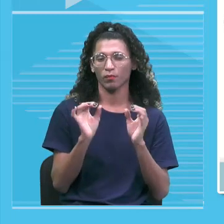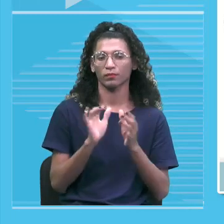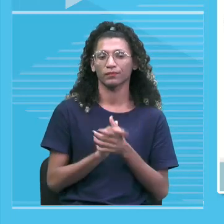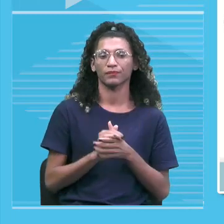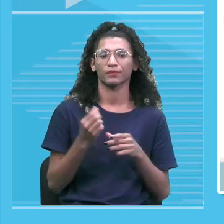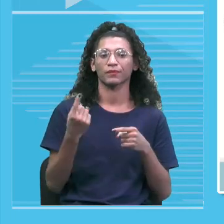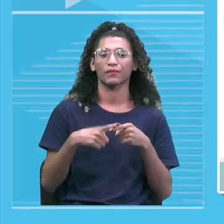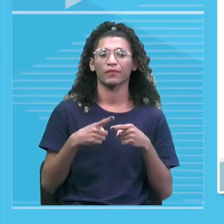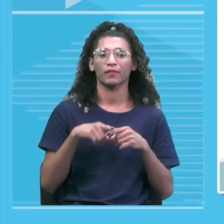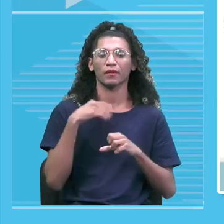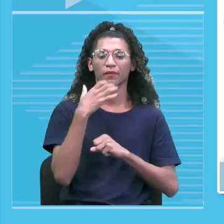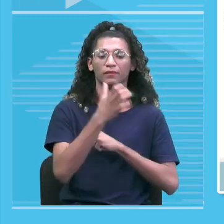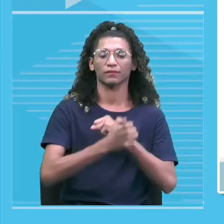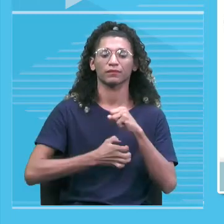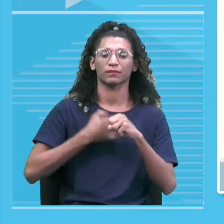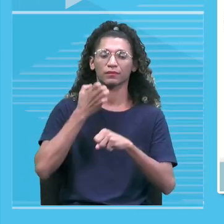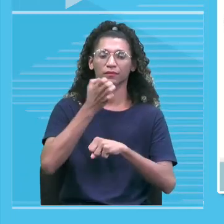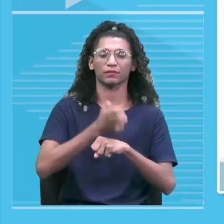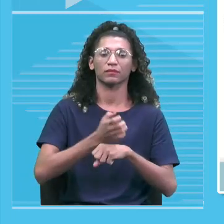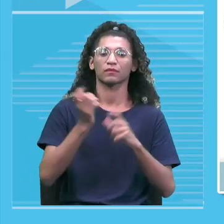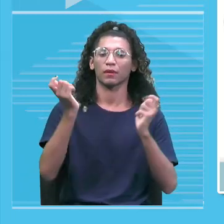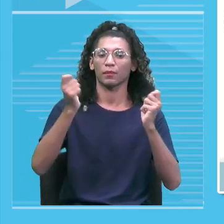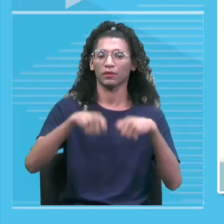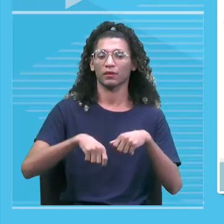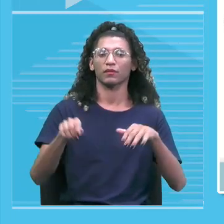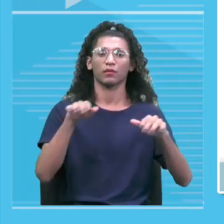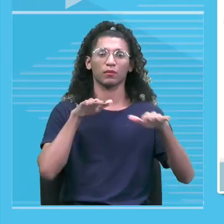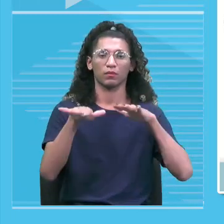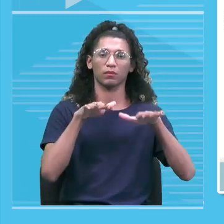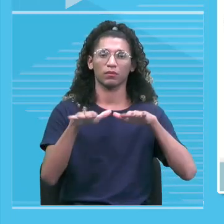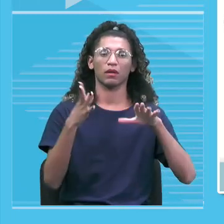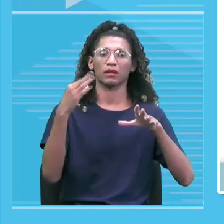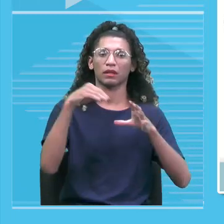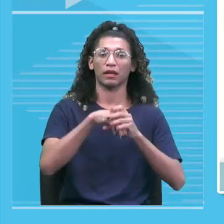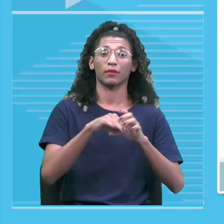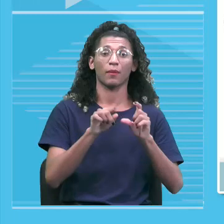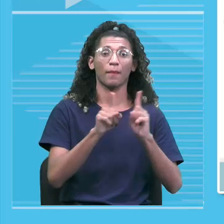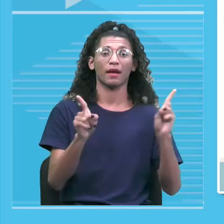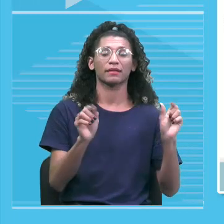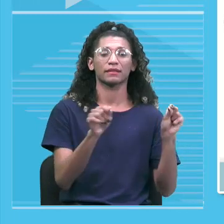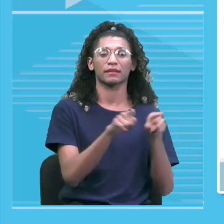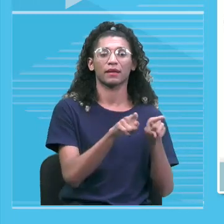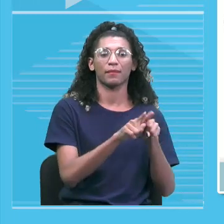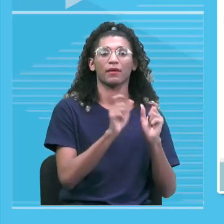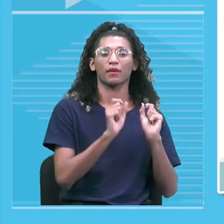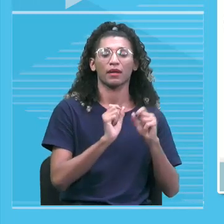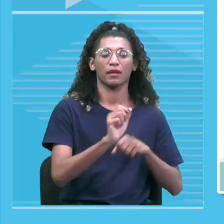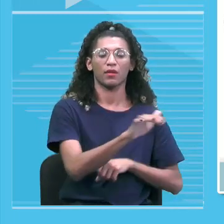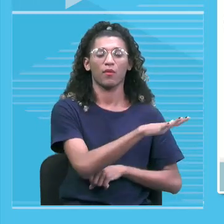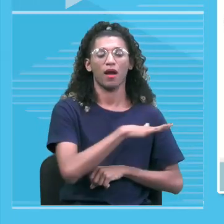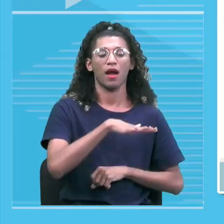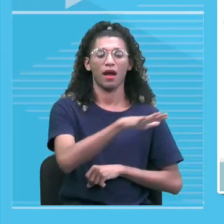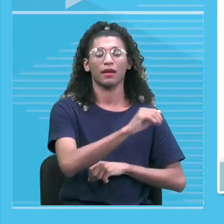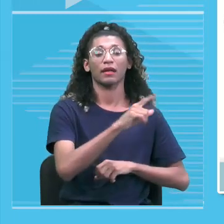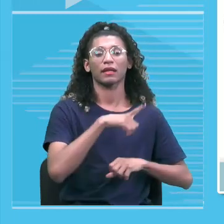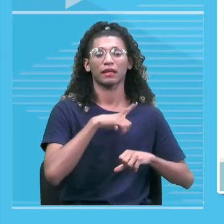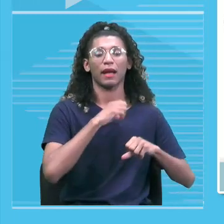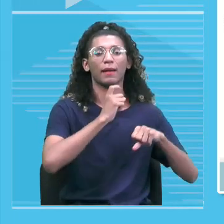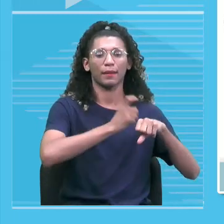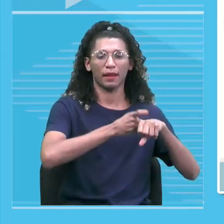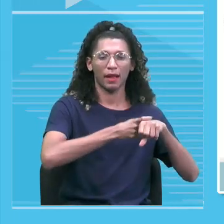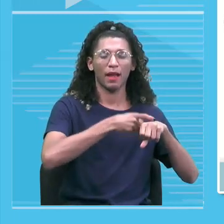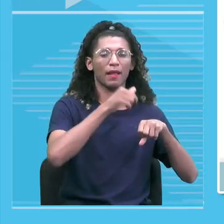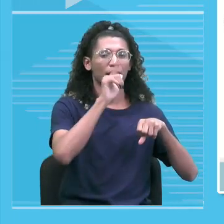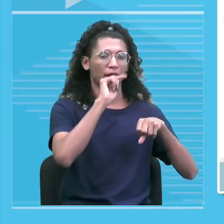porque os elétrons eles podem oscilar lá mas também onde tem matéria eles também conseguem